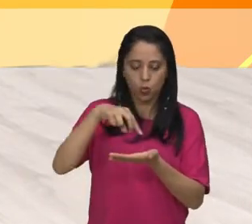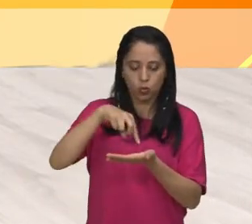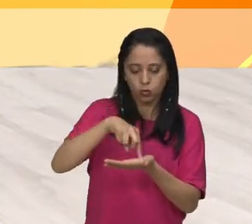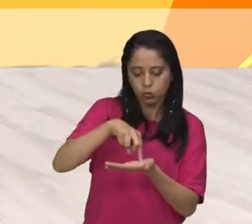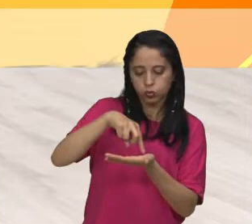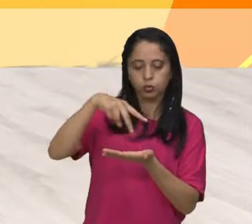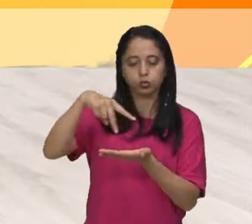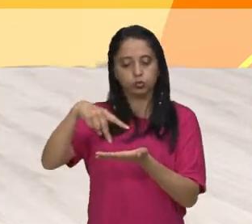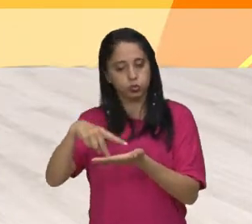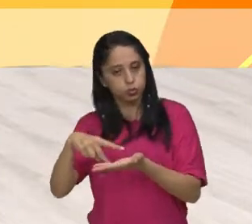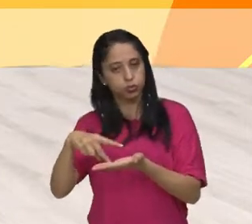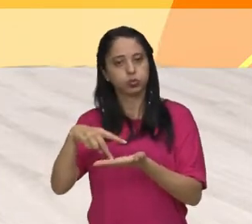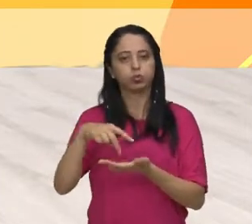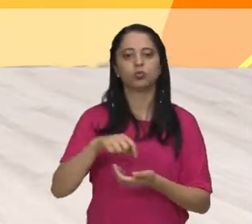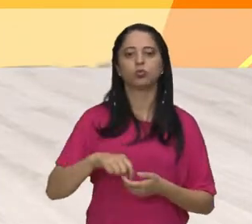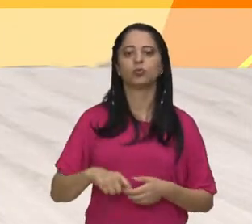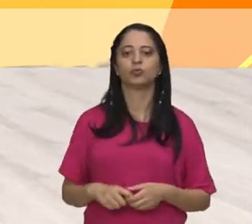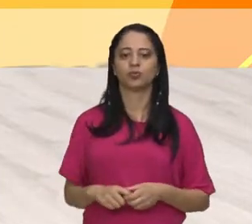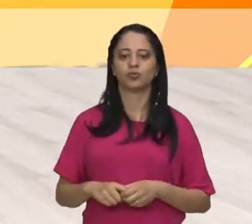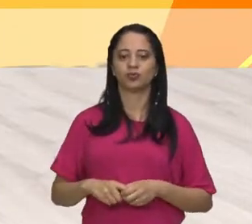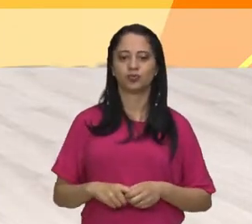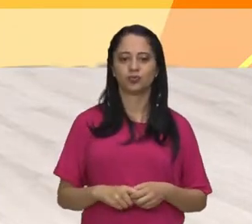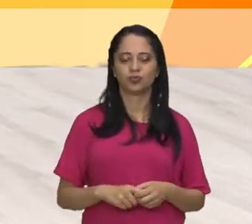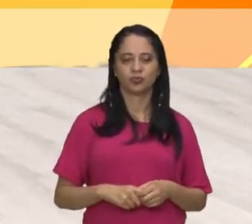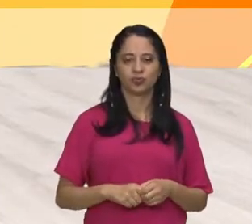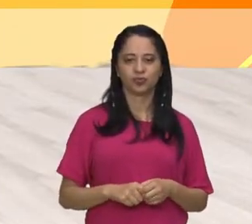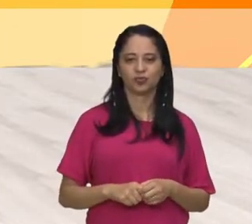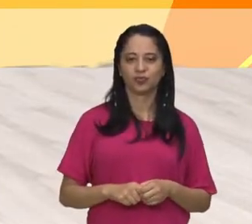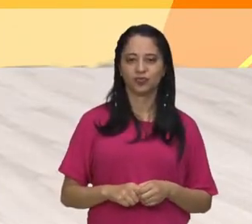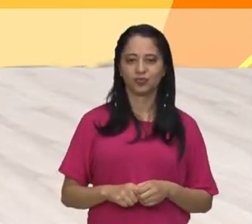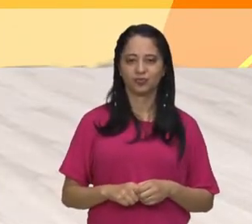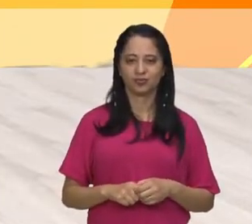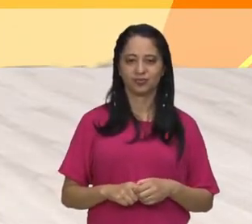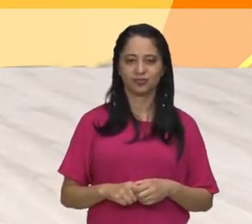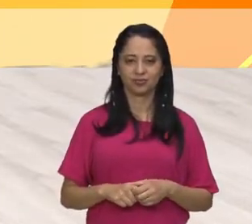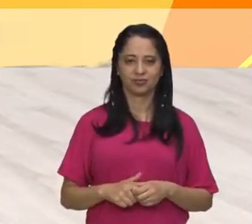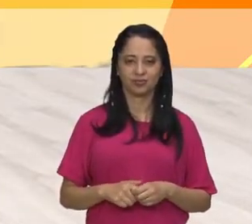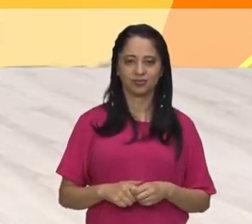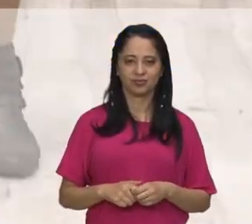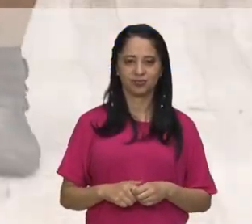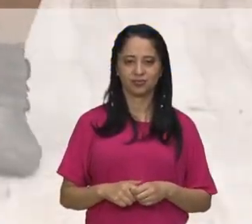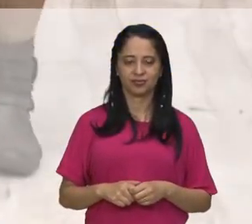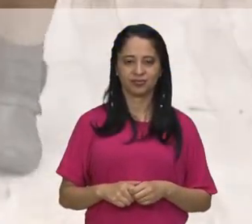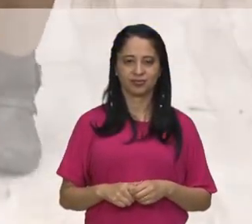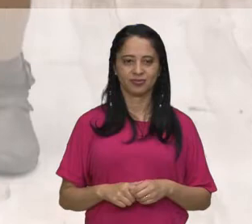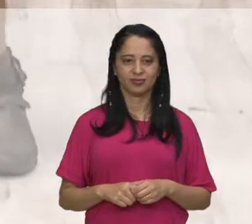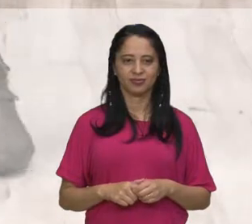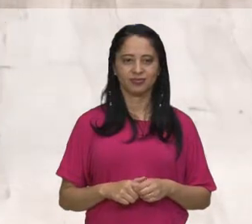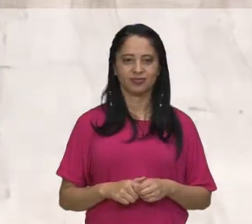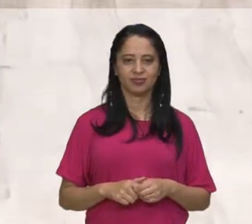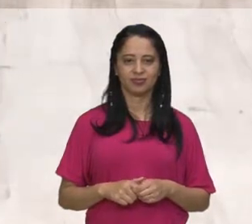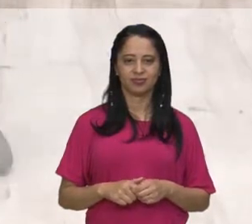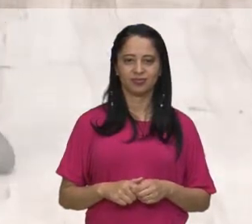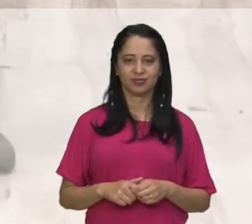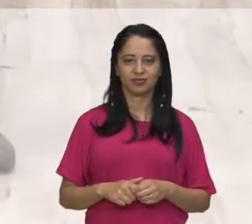com a esquerda, eu vou 1 e 1, 2 e 2. 1 e 1, 2